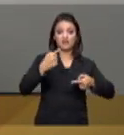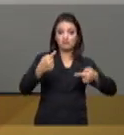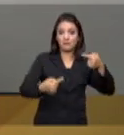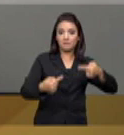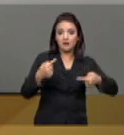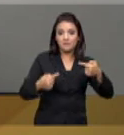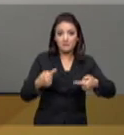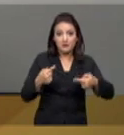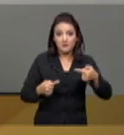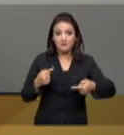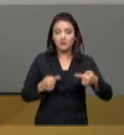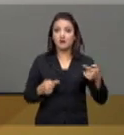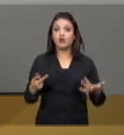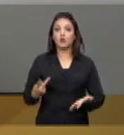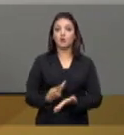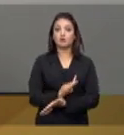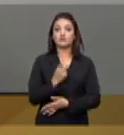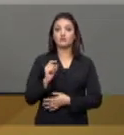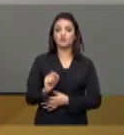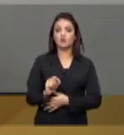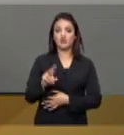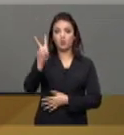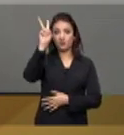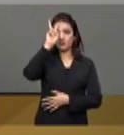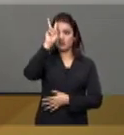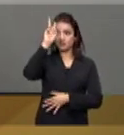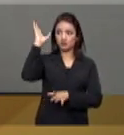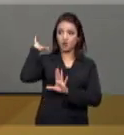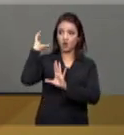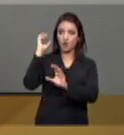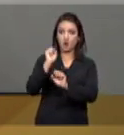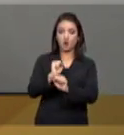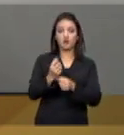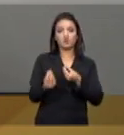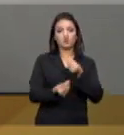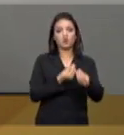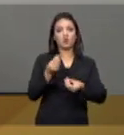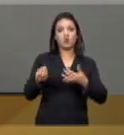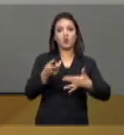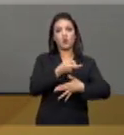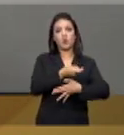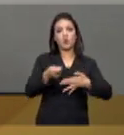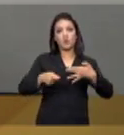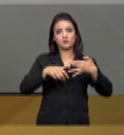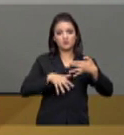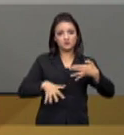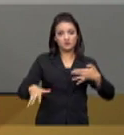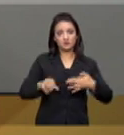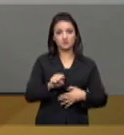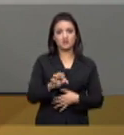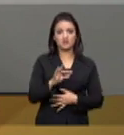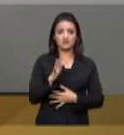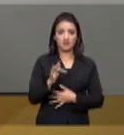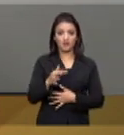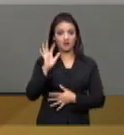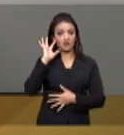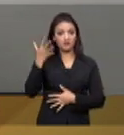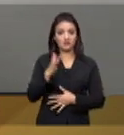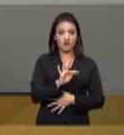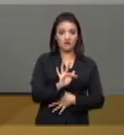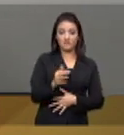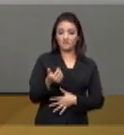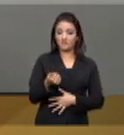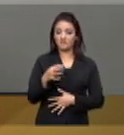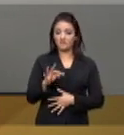abordagem, aliás, foi o histórico jurisprudencial deste Supremo Tribunal Federal nas definições de faturamento e de